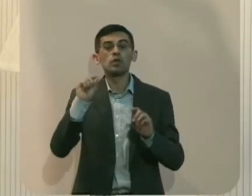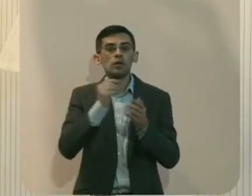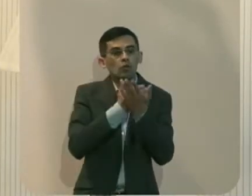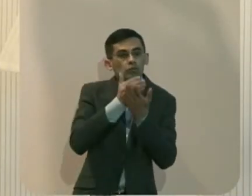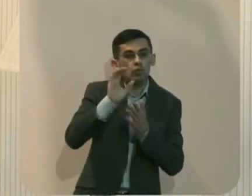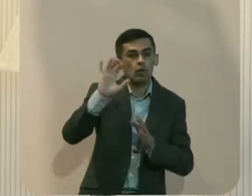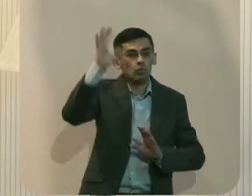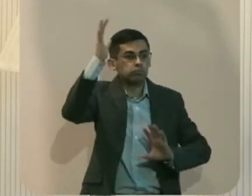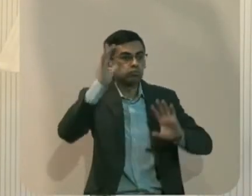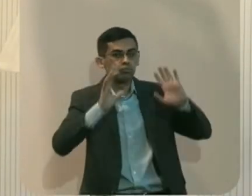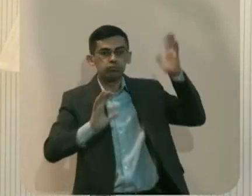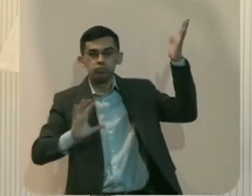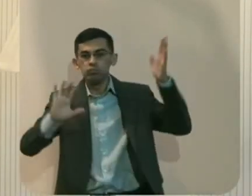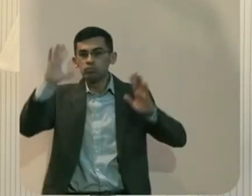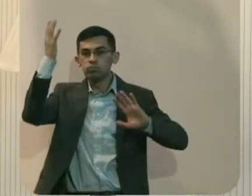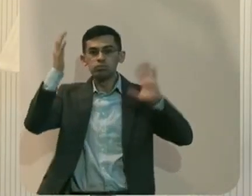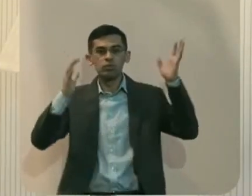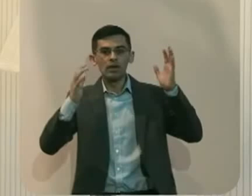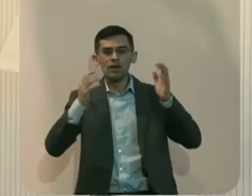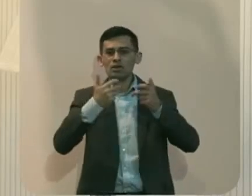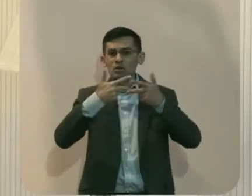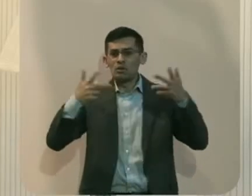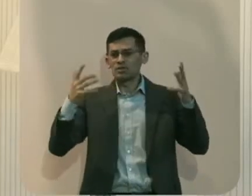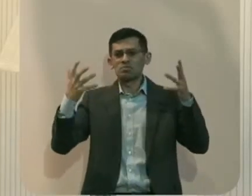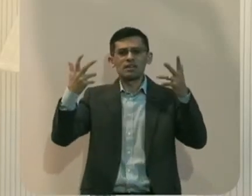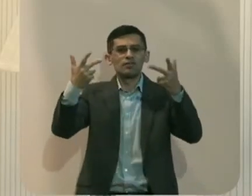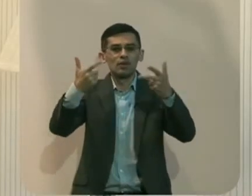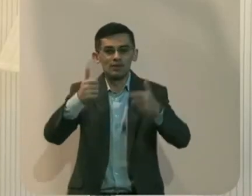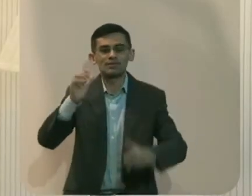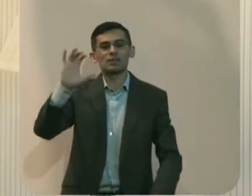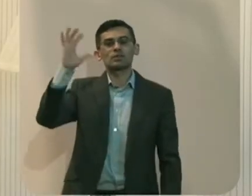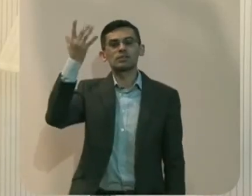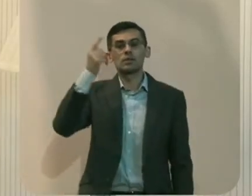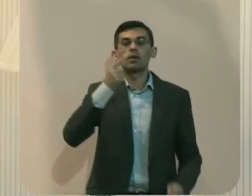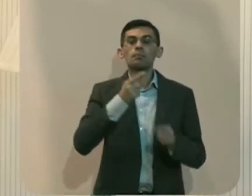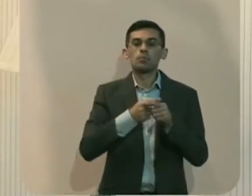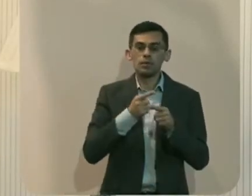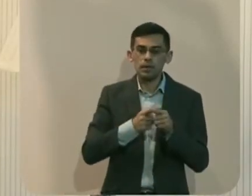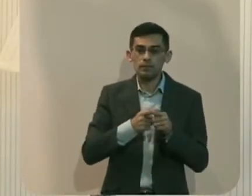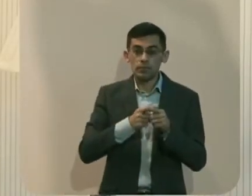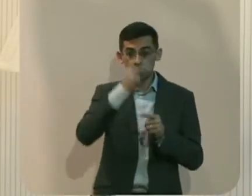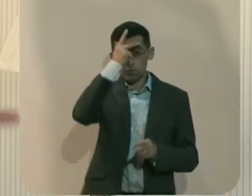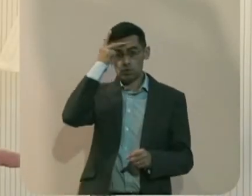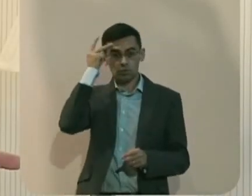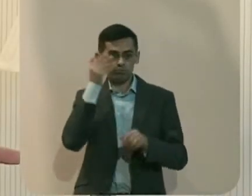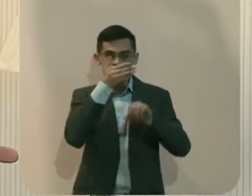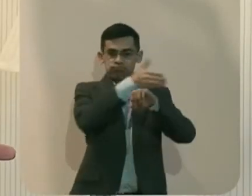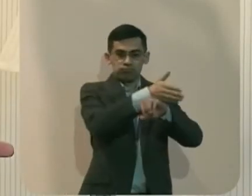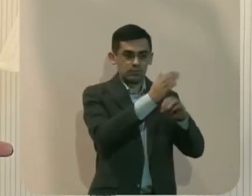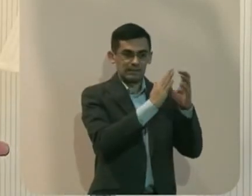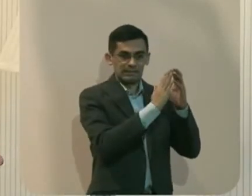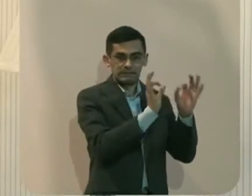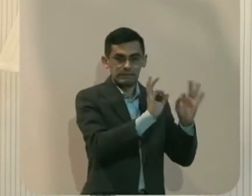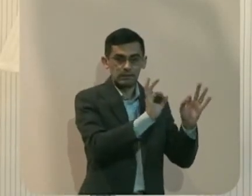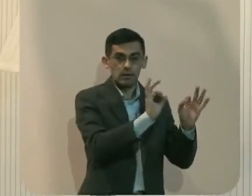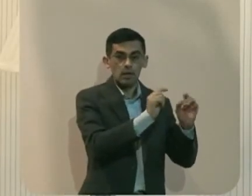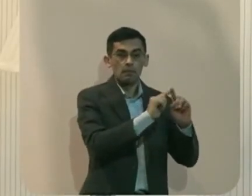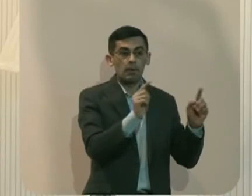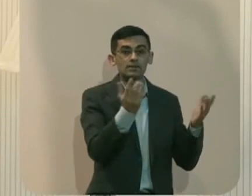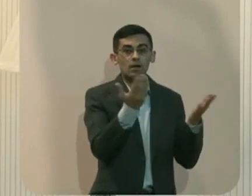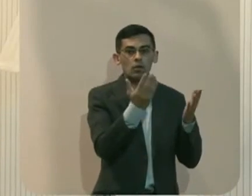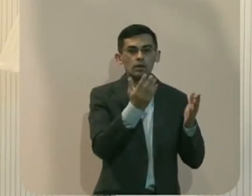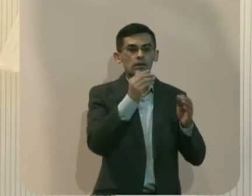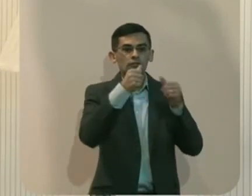estão acontecendo, e coisas extraordinárias estão acontecendo, porque alguns que não iam à célula, mas porque estão